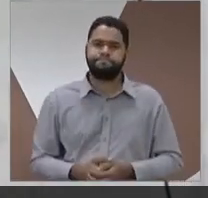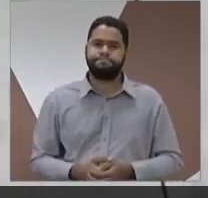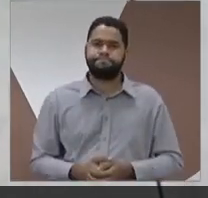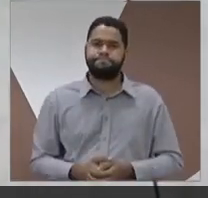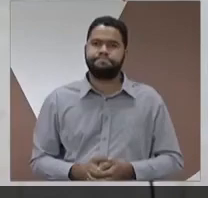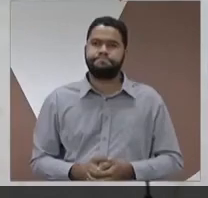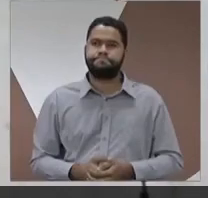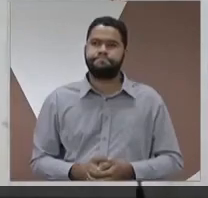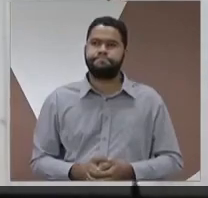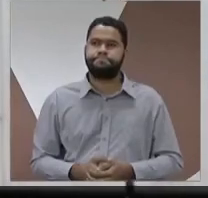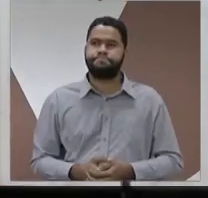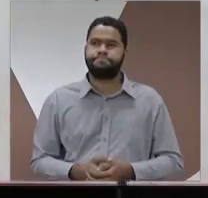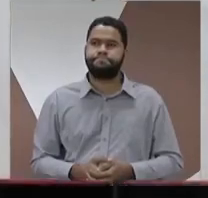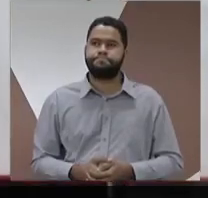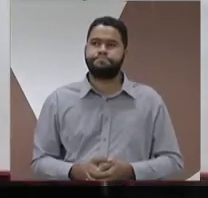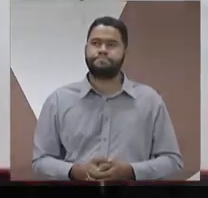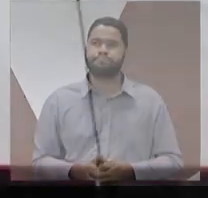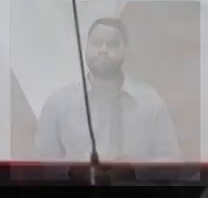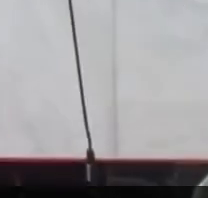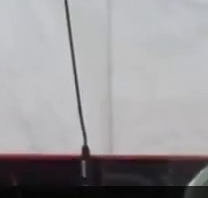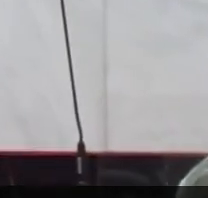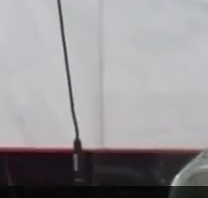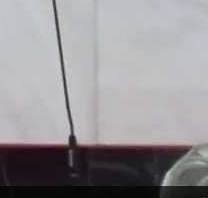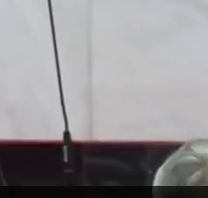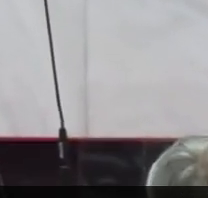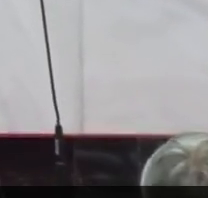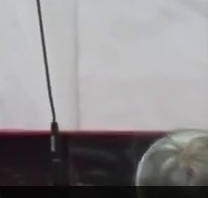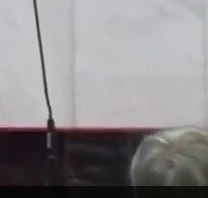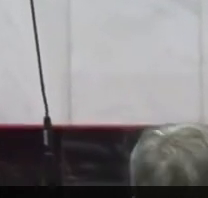Levanta-se a reunião. Nós acompanhamos a...